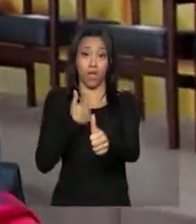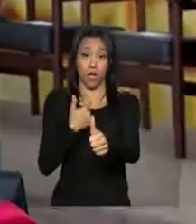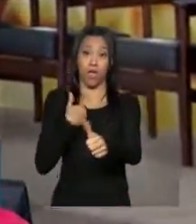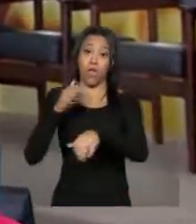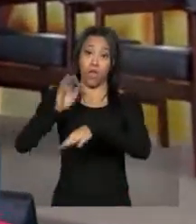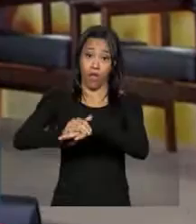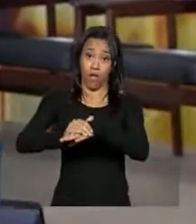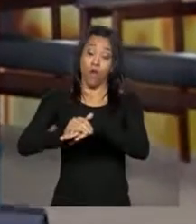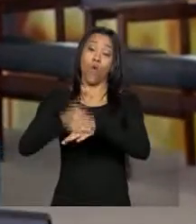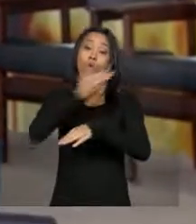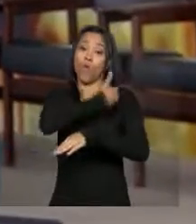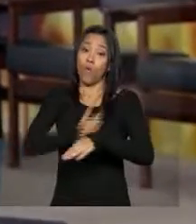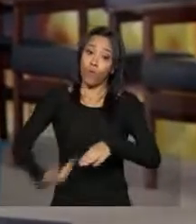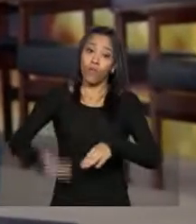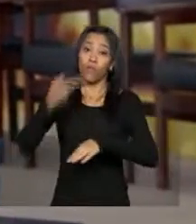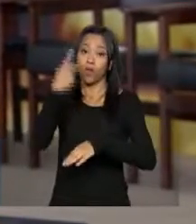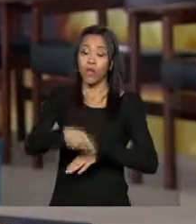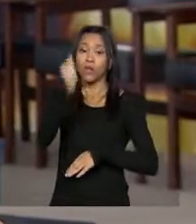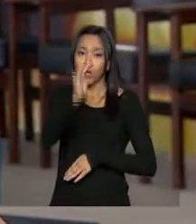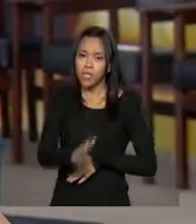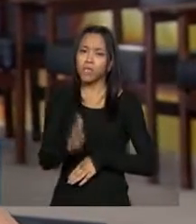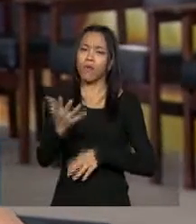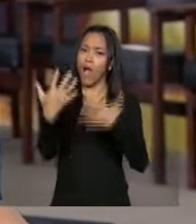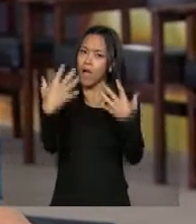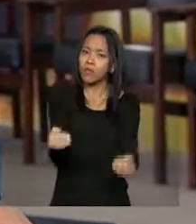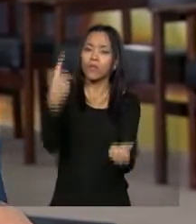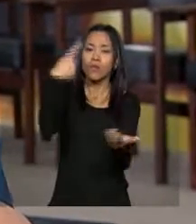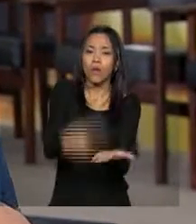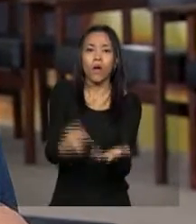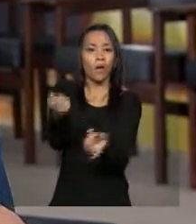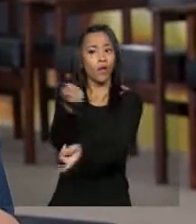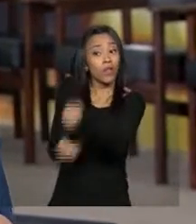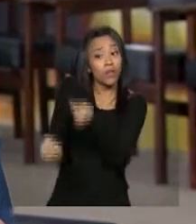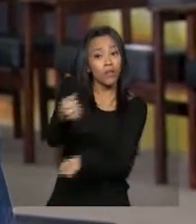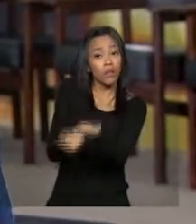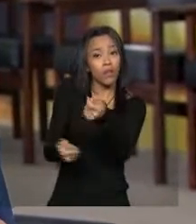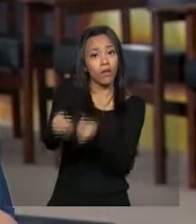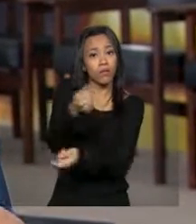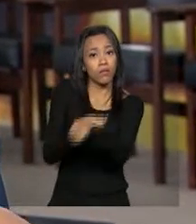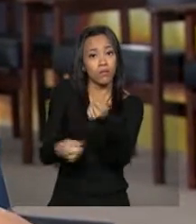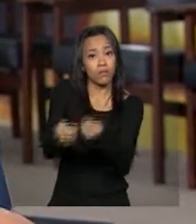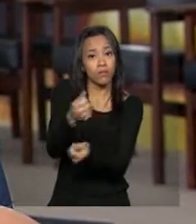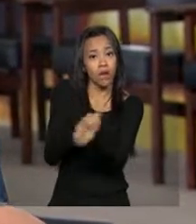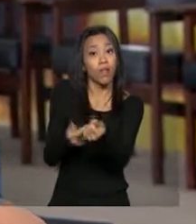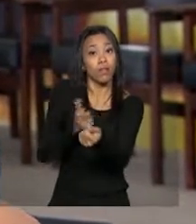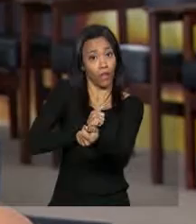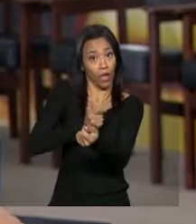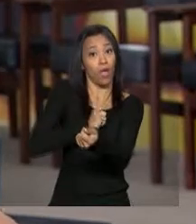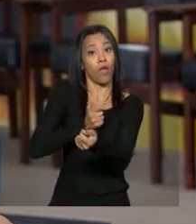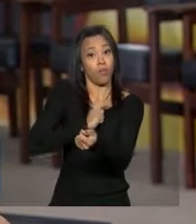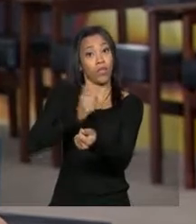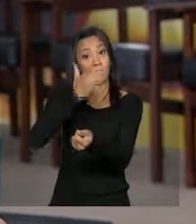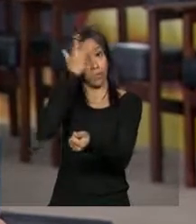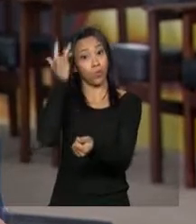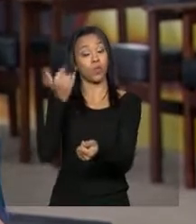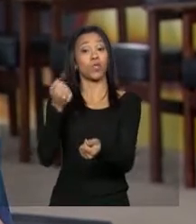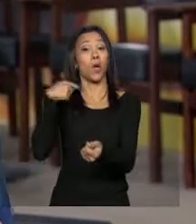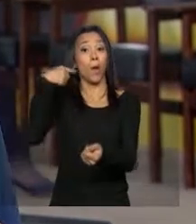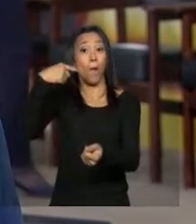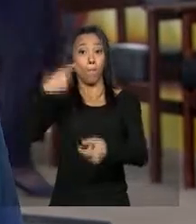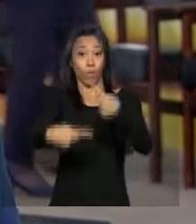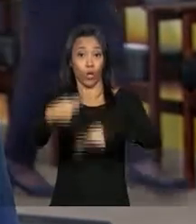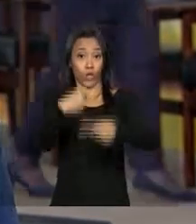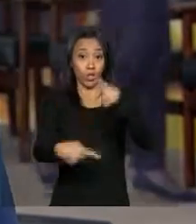governo brasileiro assuma uma posição negociadora frente ao entrave que temos político no Mercosul. É político, é